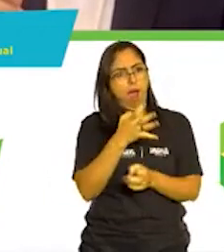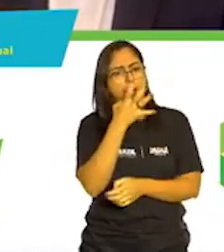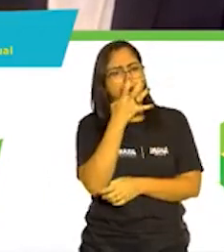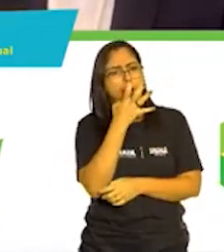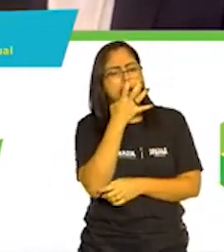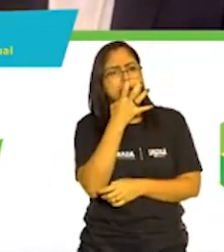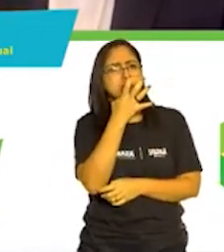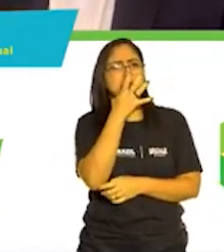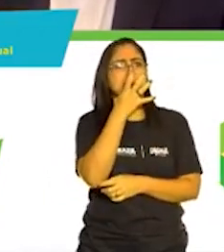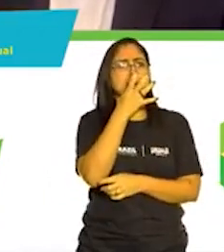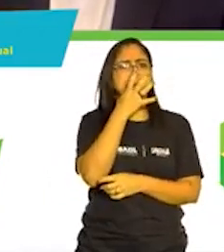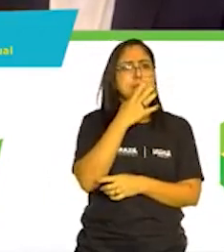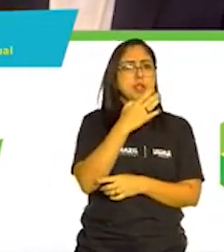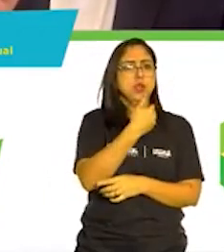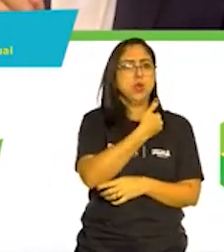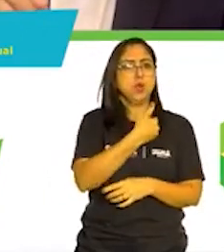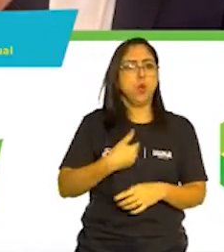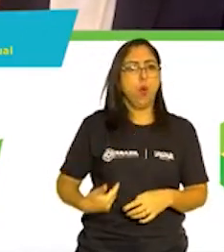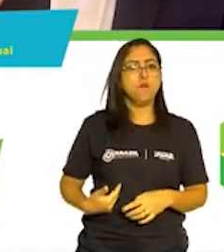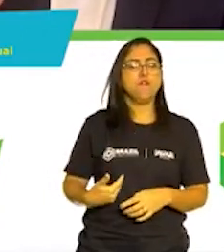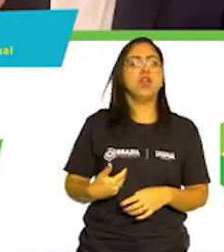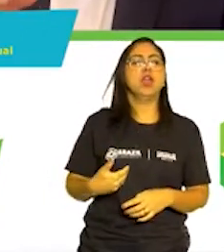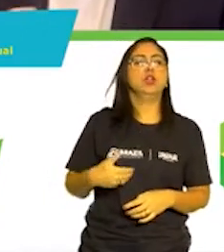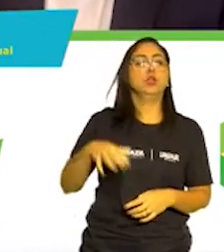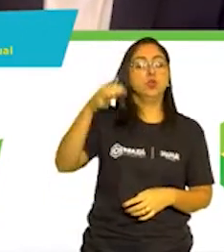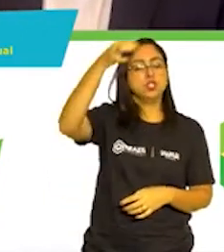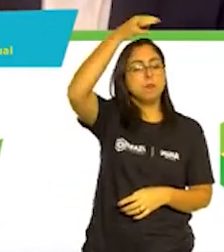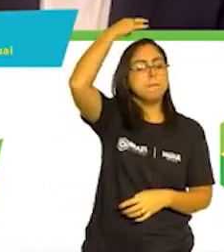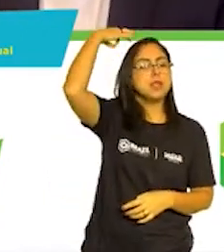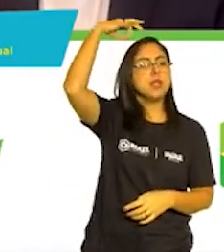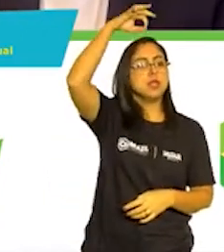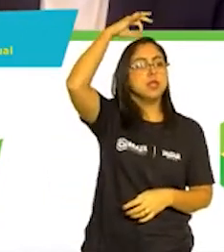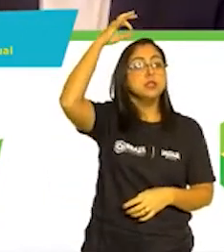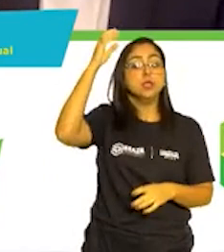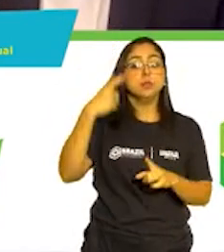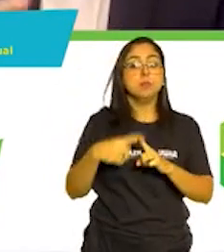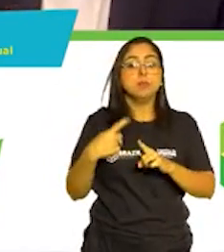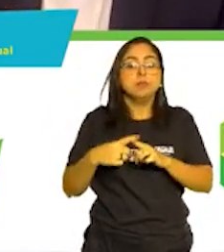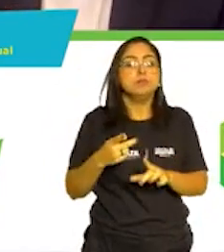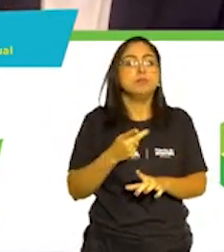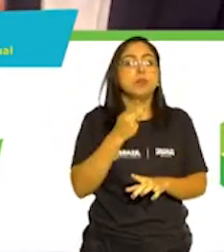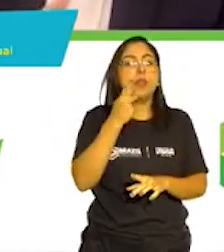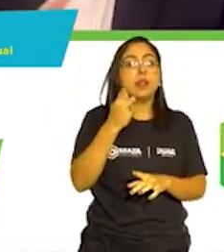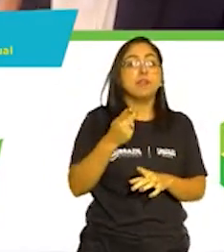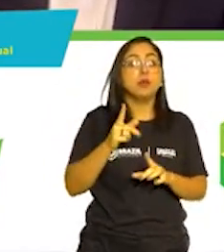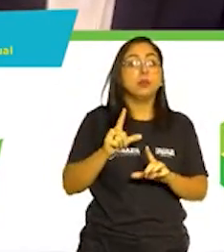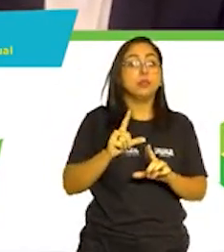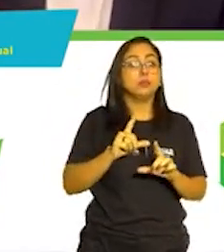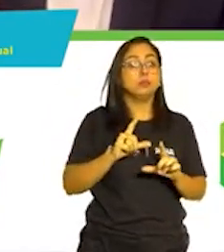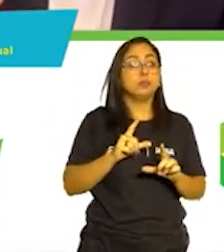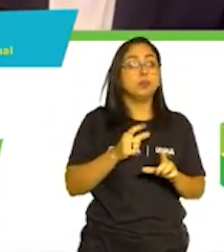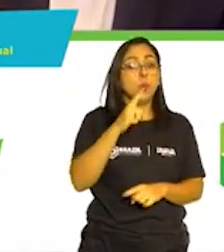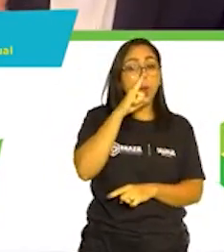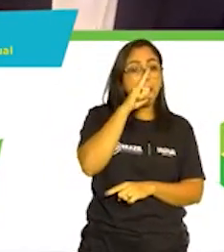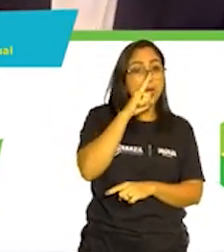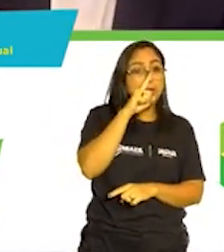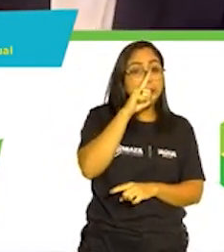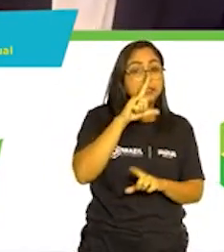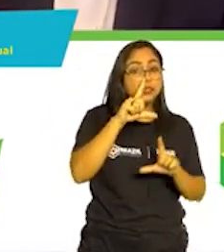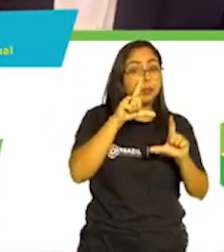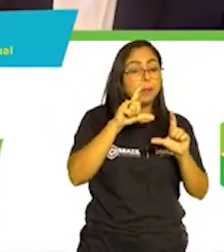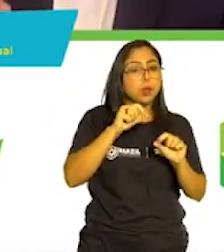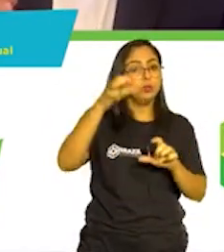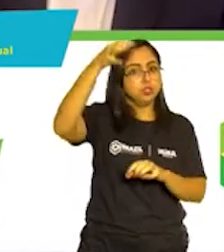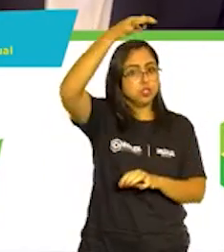único estado do Brasil que tinha nota A na classificação do Tesouro, o estado, enfim, é de menor risco entre todos os estados, era o estado do